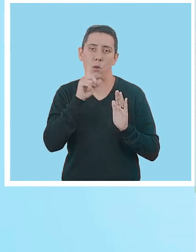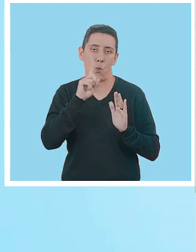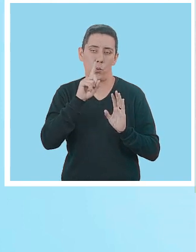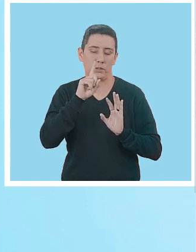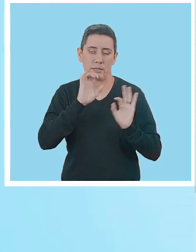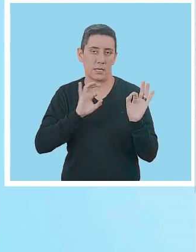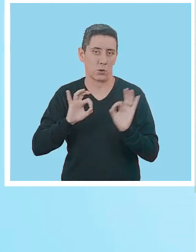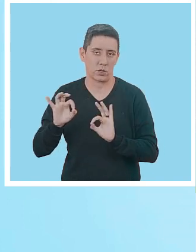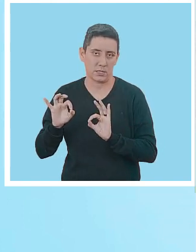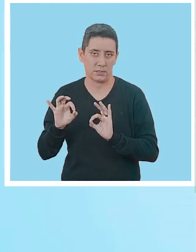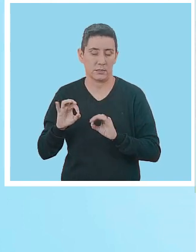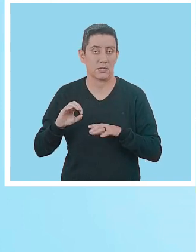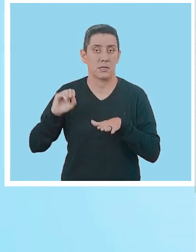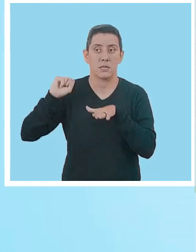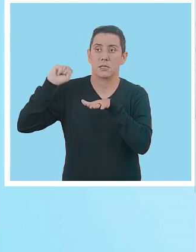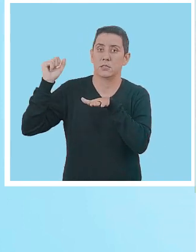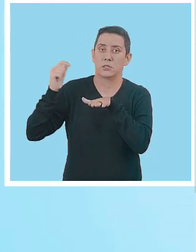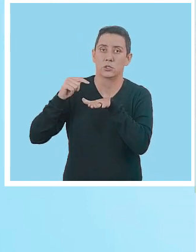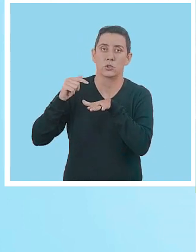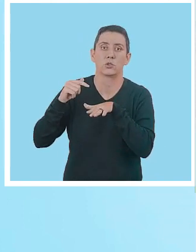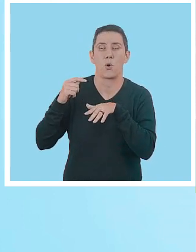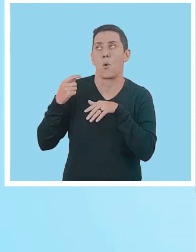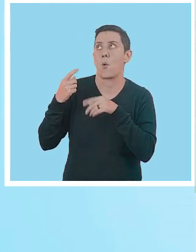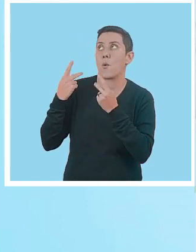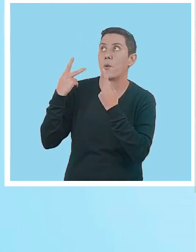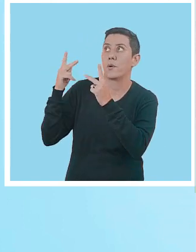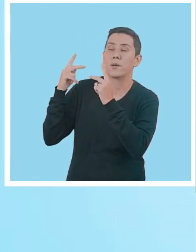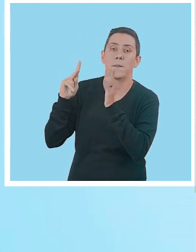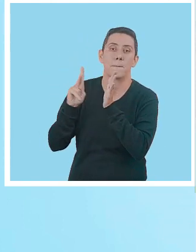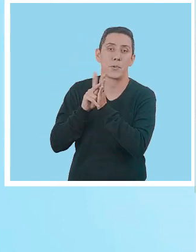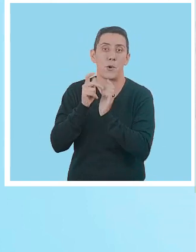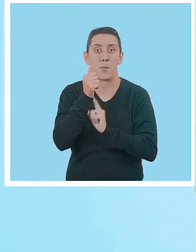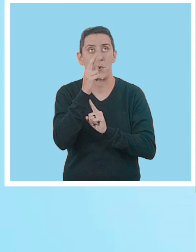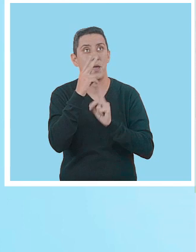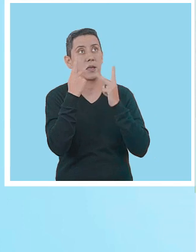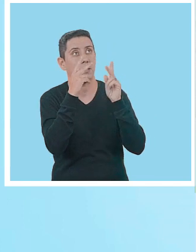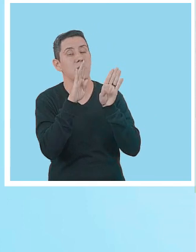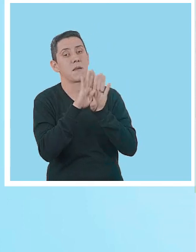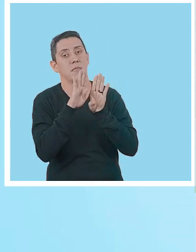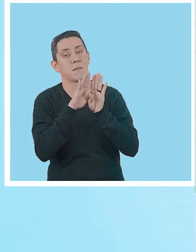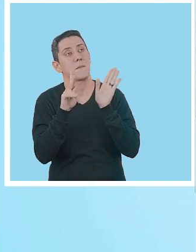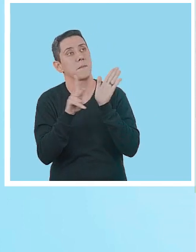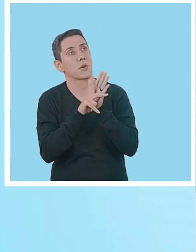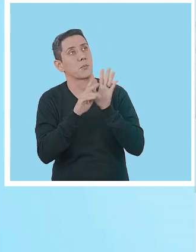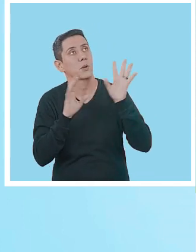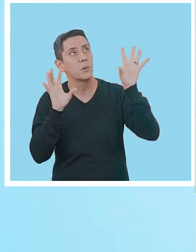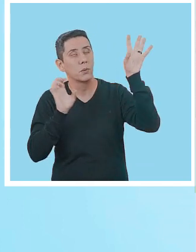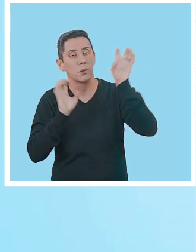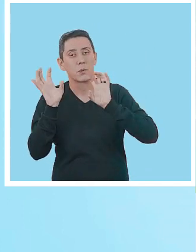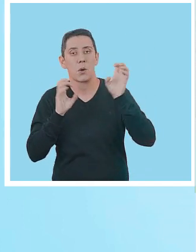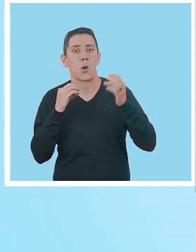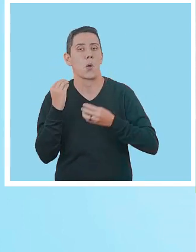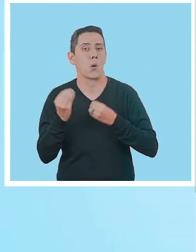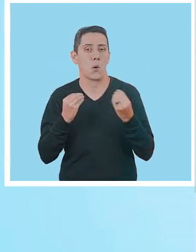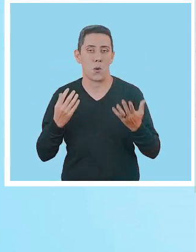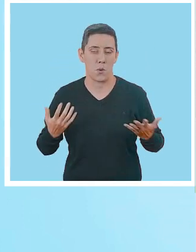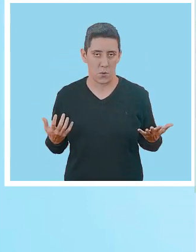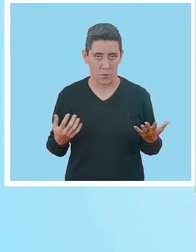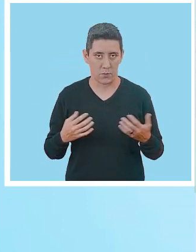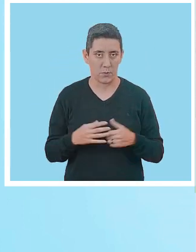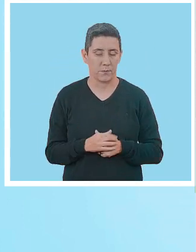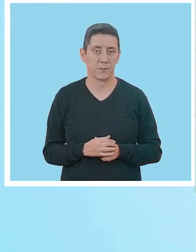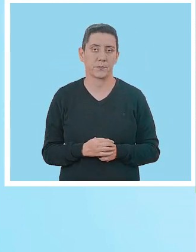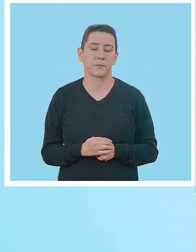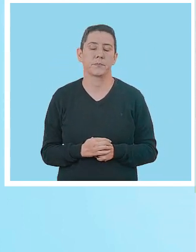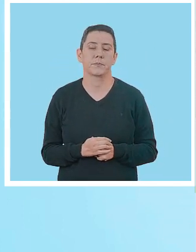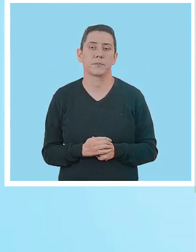horário né então solar Ela não é uma fonte despachável cinco Maiorca também elas são fontes que geram assim quanto